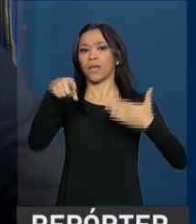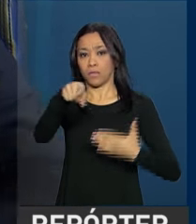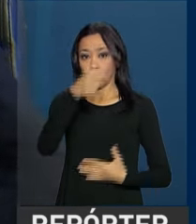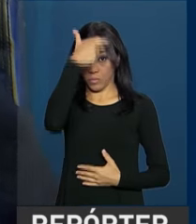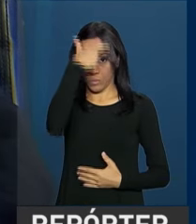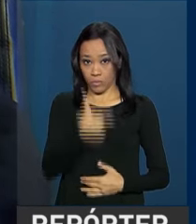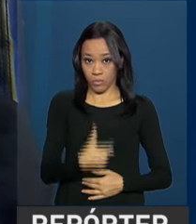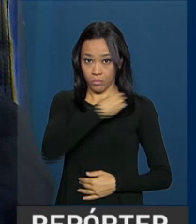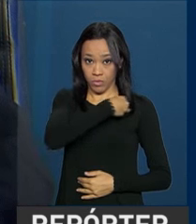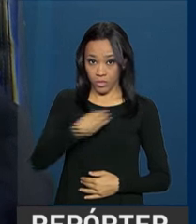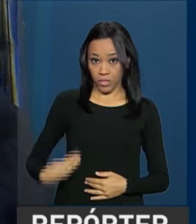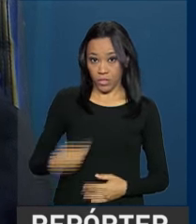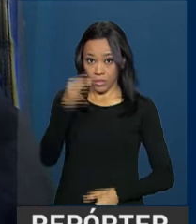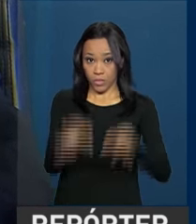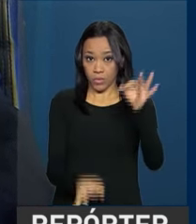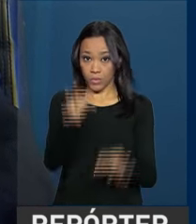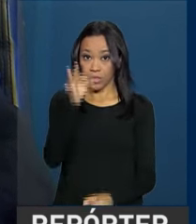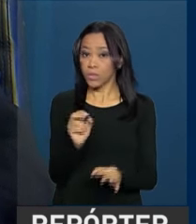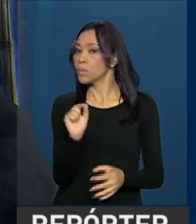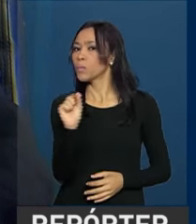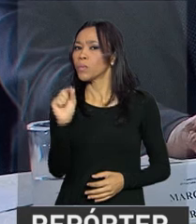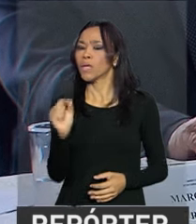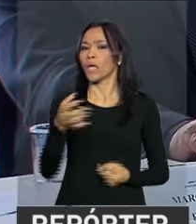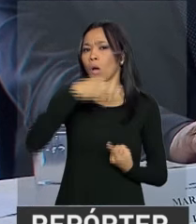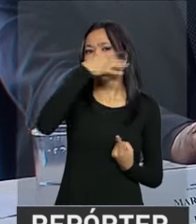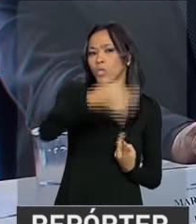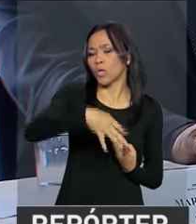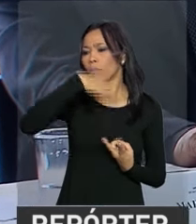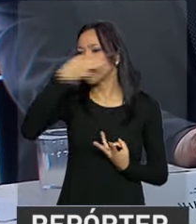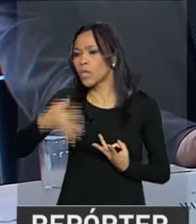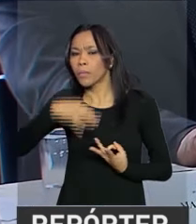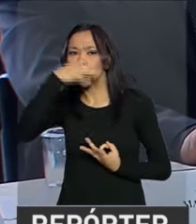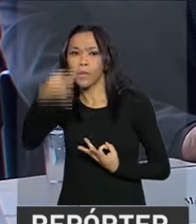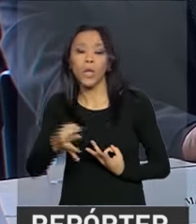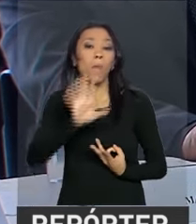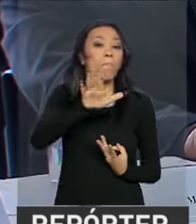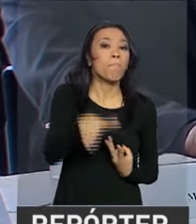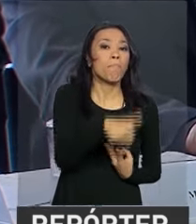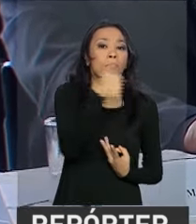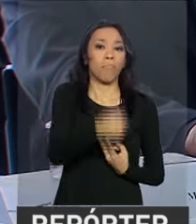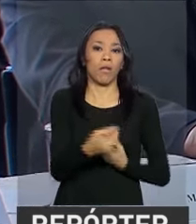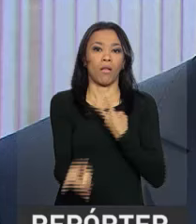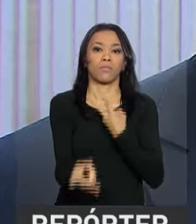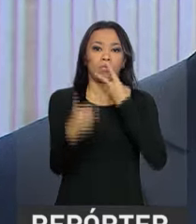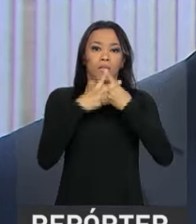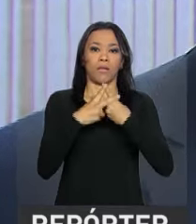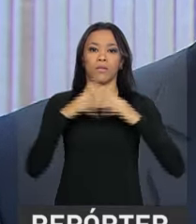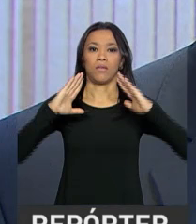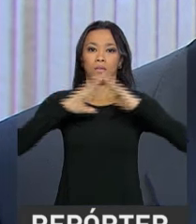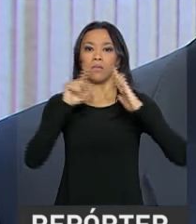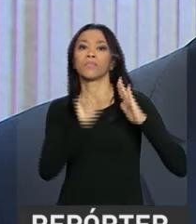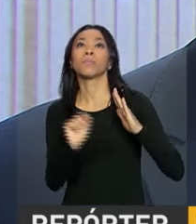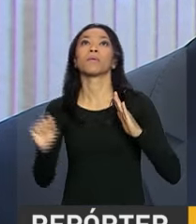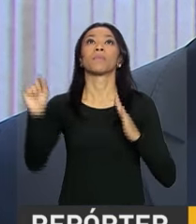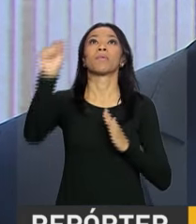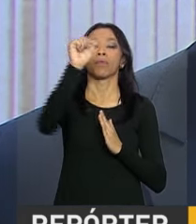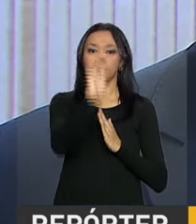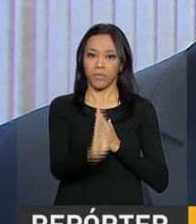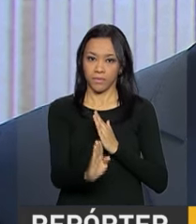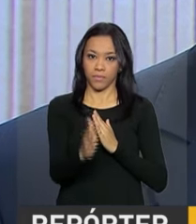Justiça e cidadania Alexandre de Moraes sugestões para melhorar o sistema prisional no Brasil você tira